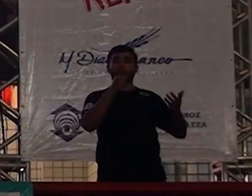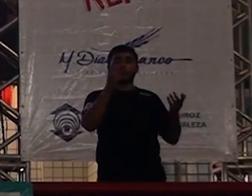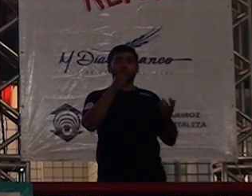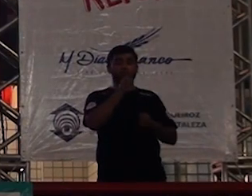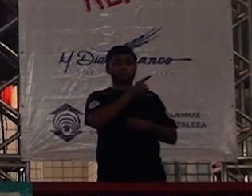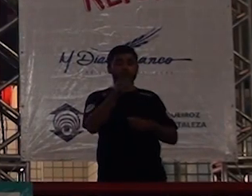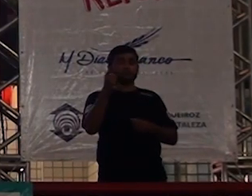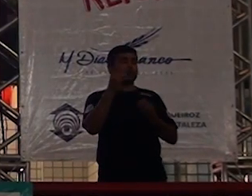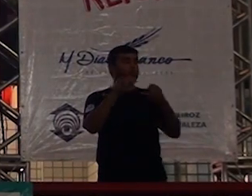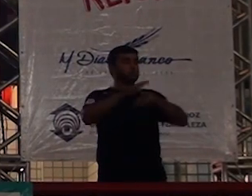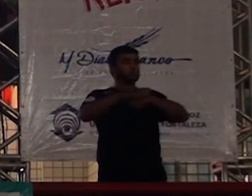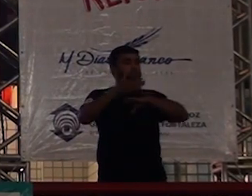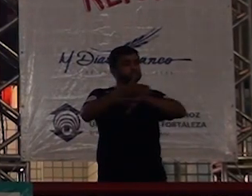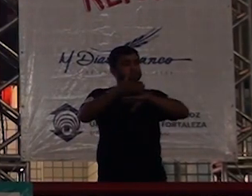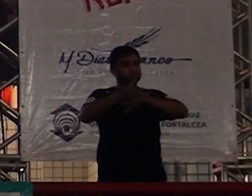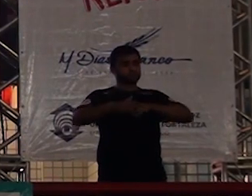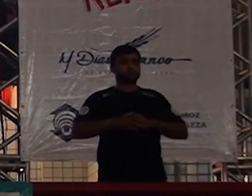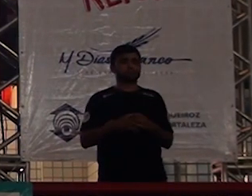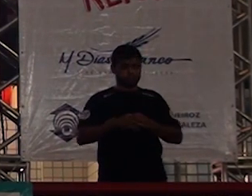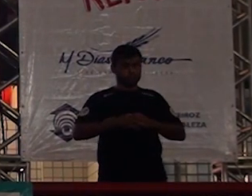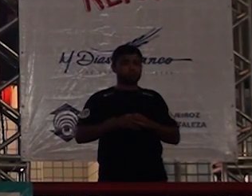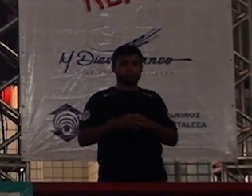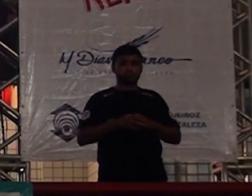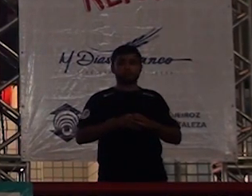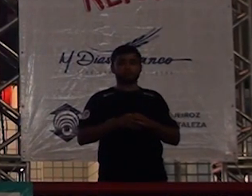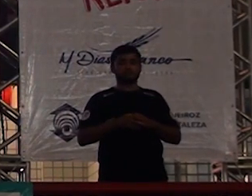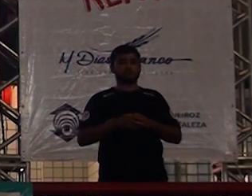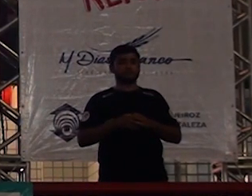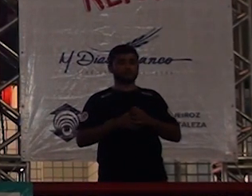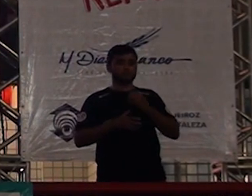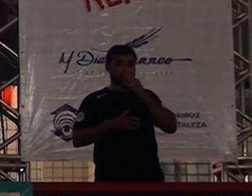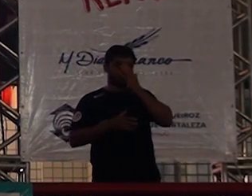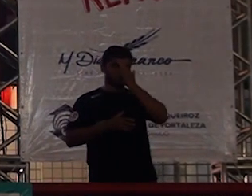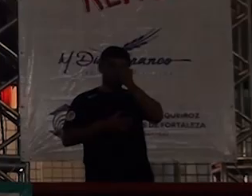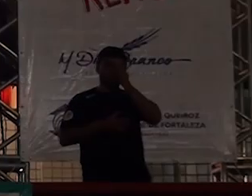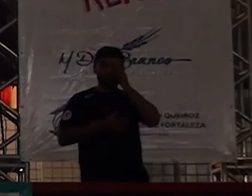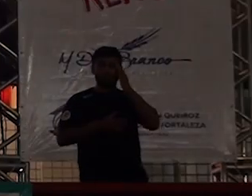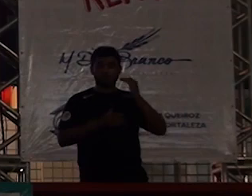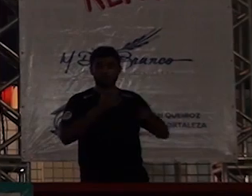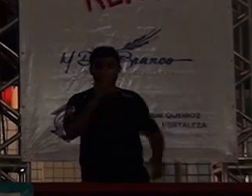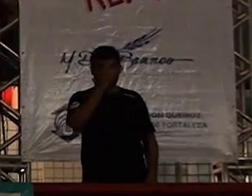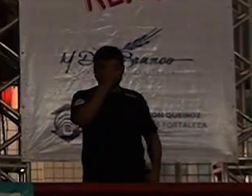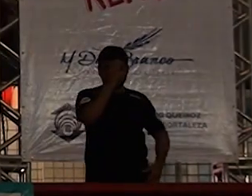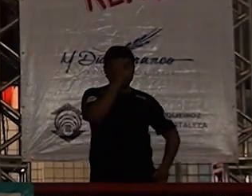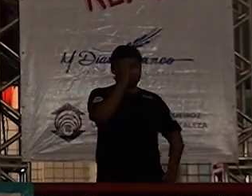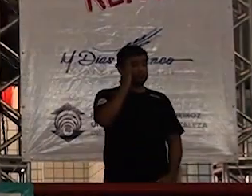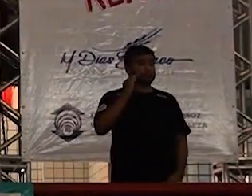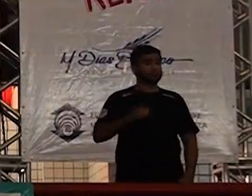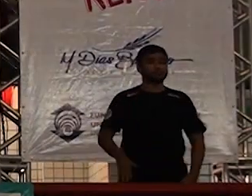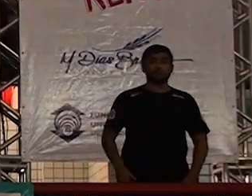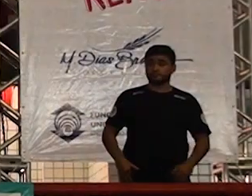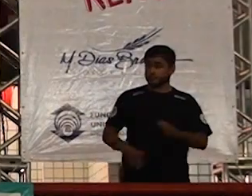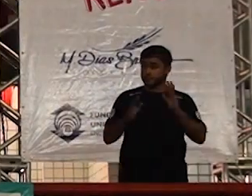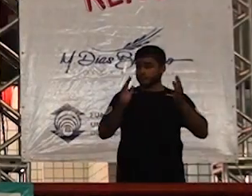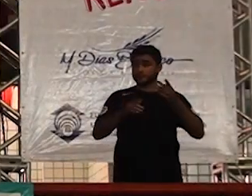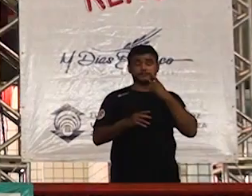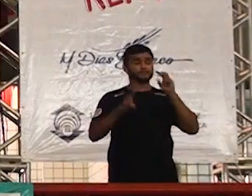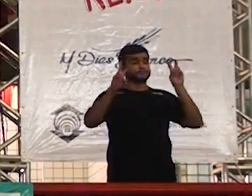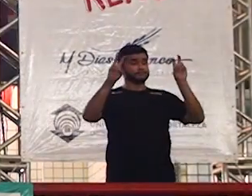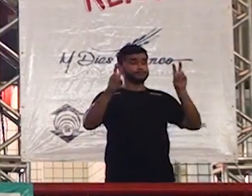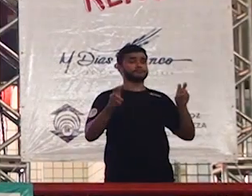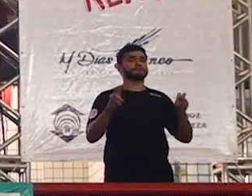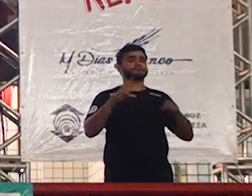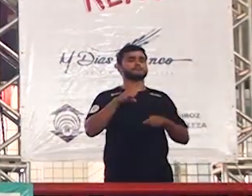como você pode participar. 8º Fórum Mundial da Água. Galera, quando eu apliquei esse tema para meus